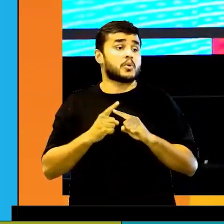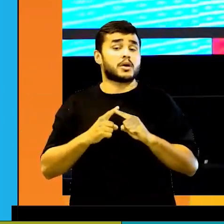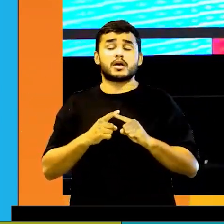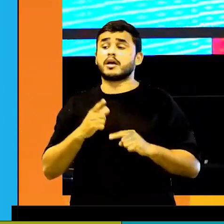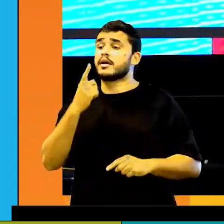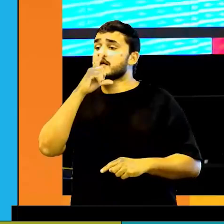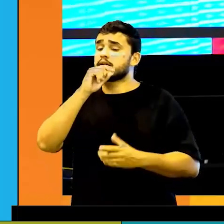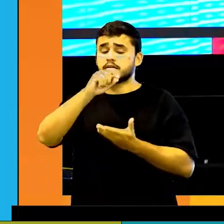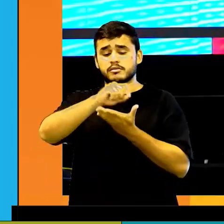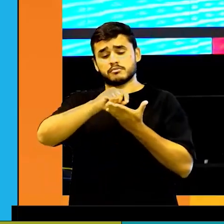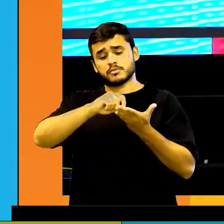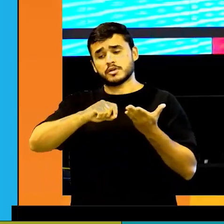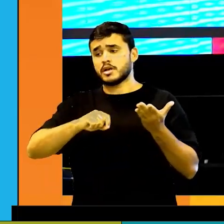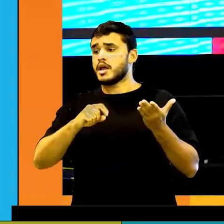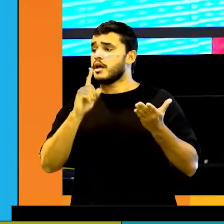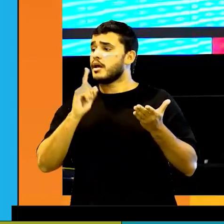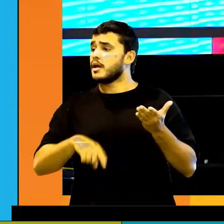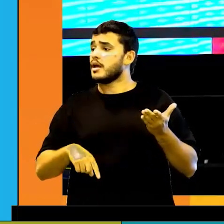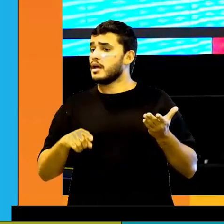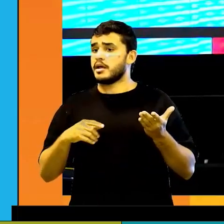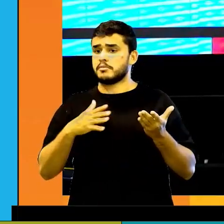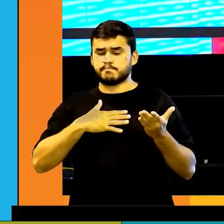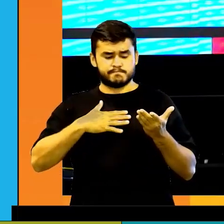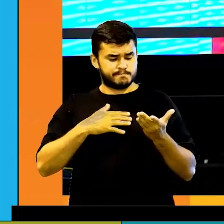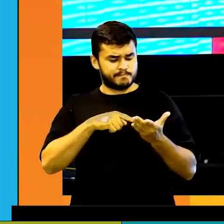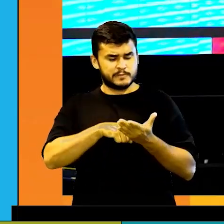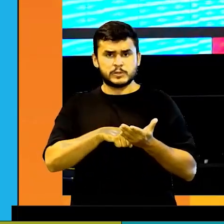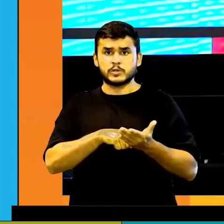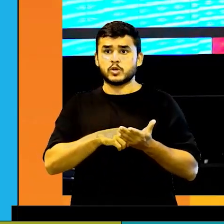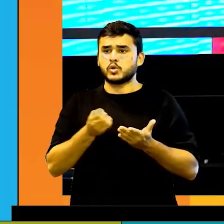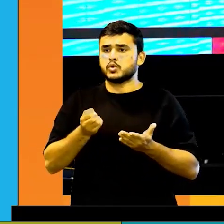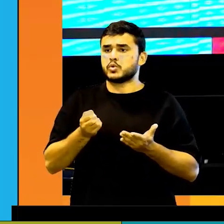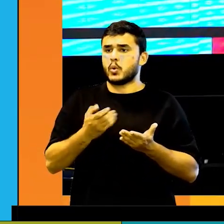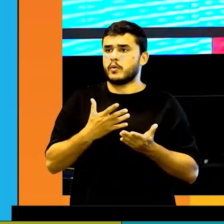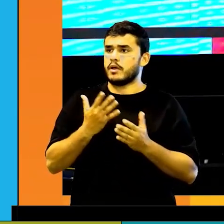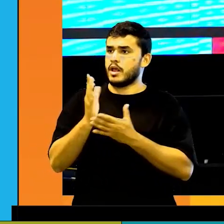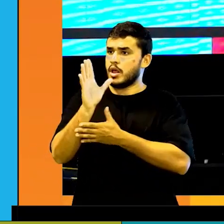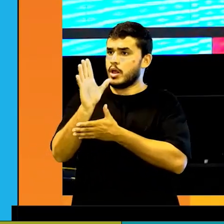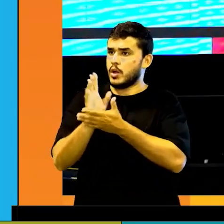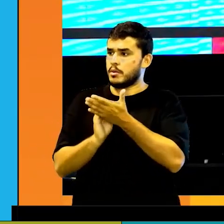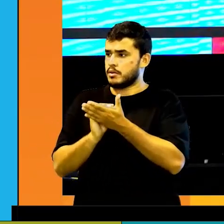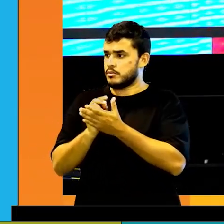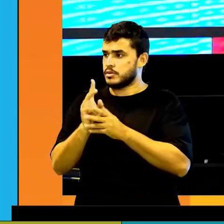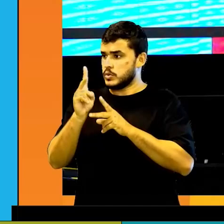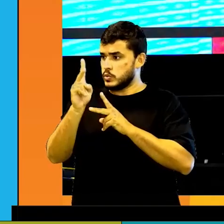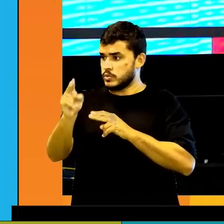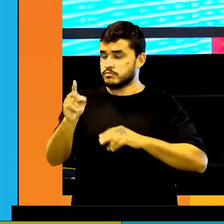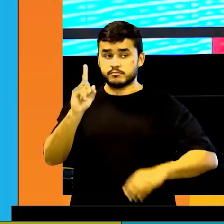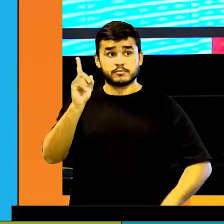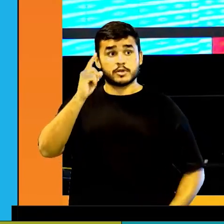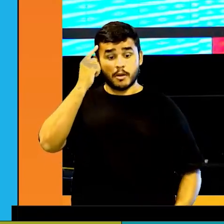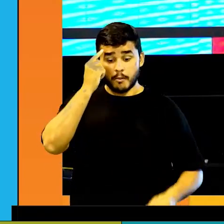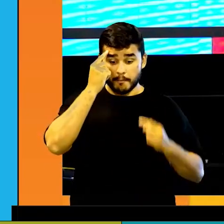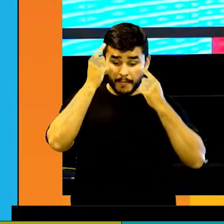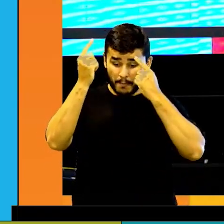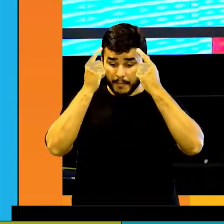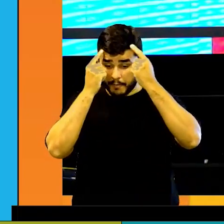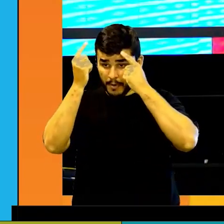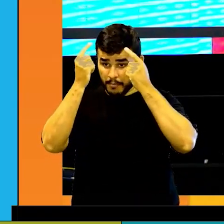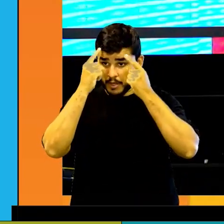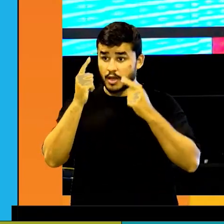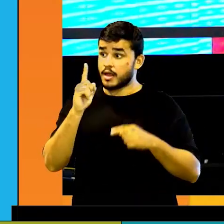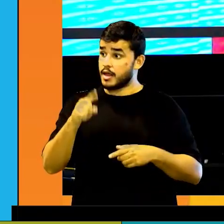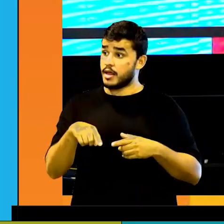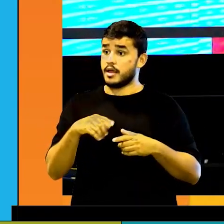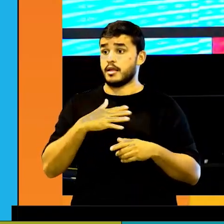no mercado, ele quer que seu trabalho seja original, que não seja parecido com o de ninguém. Então, criatividade e autenticidade são os